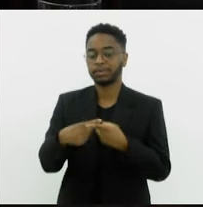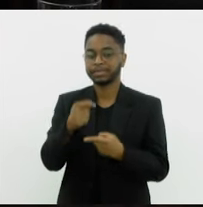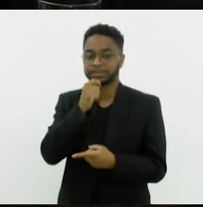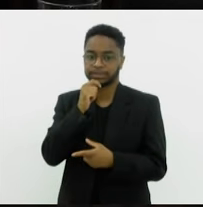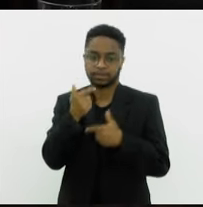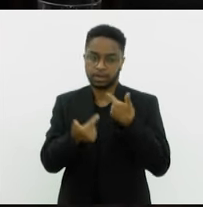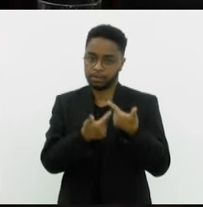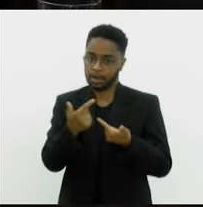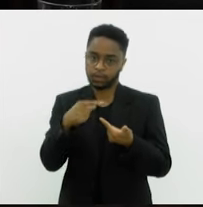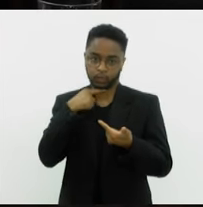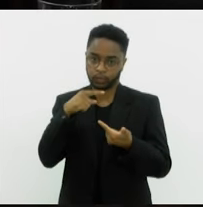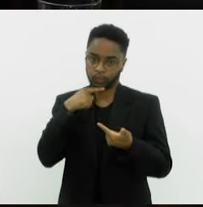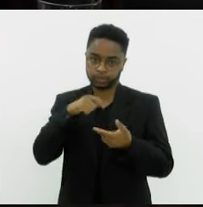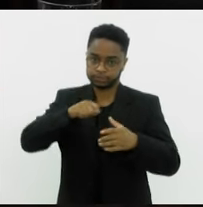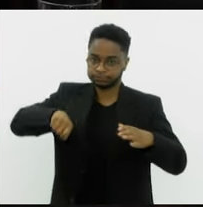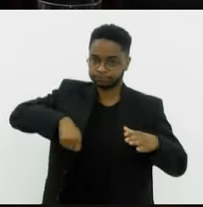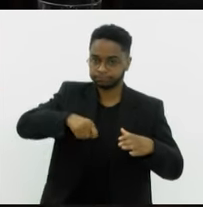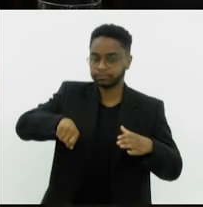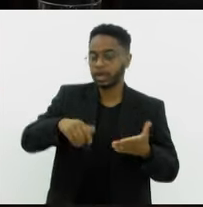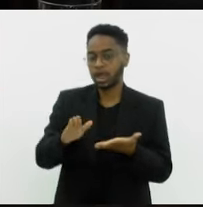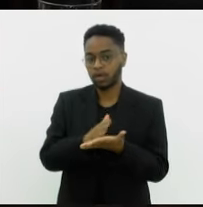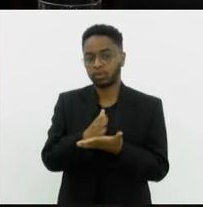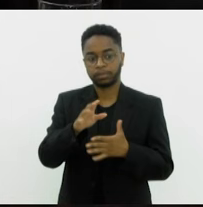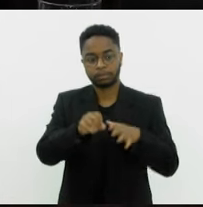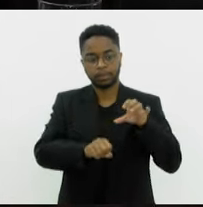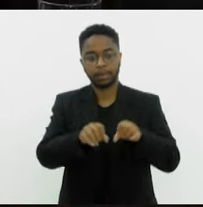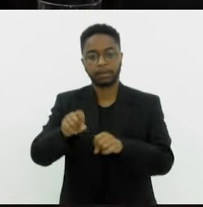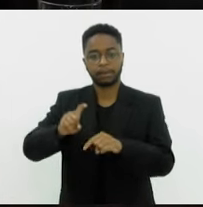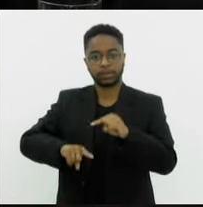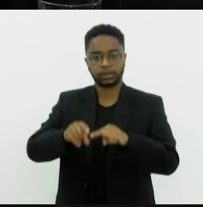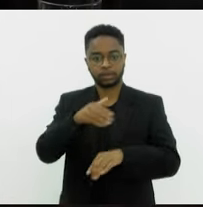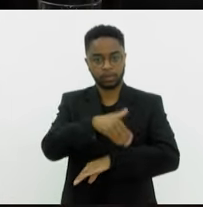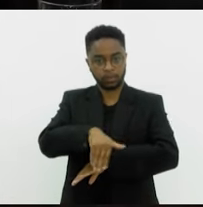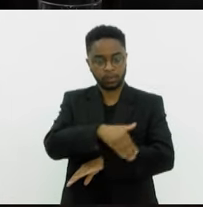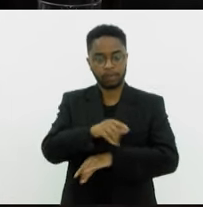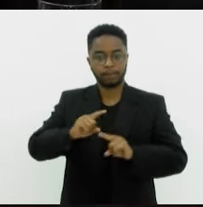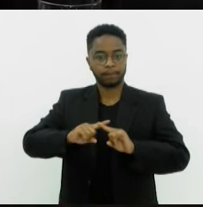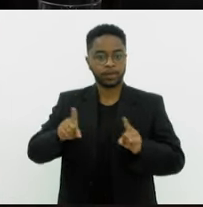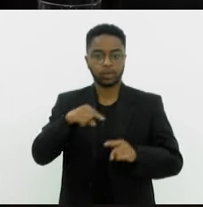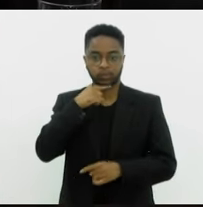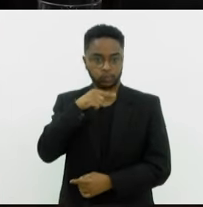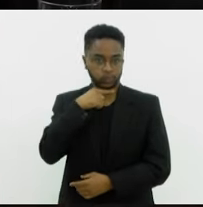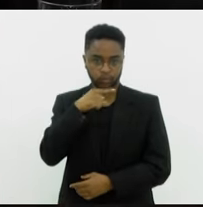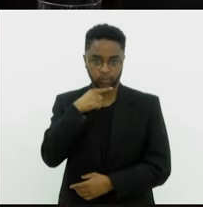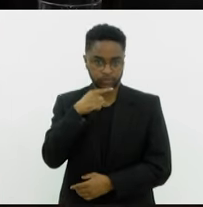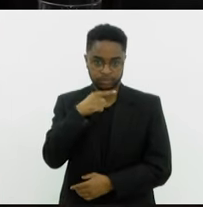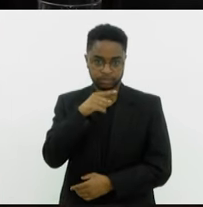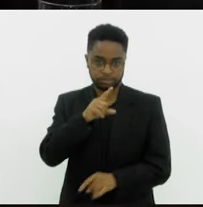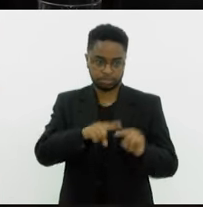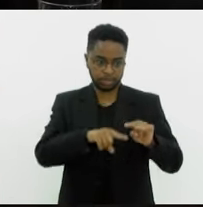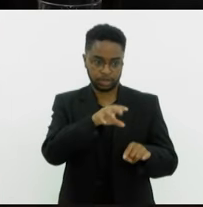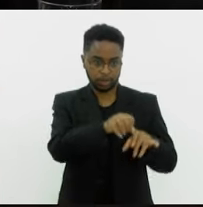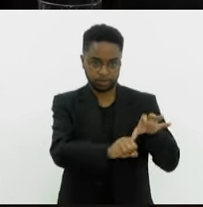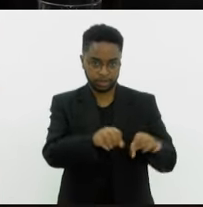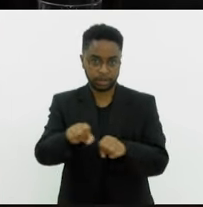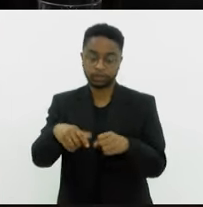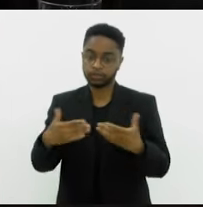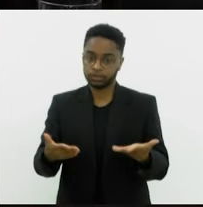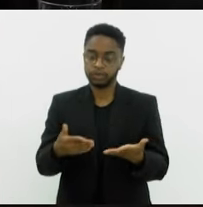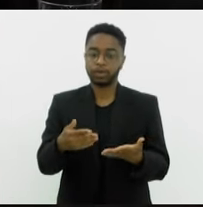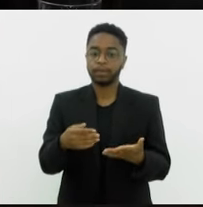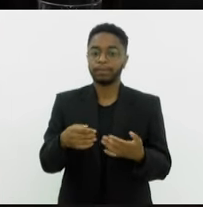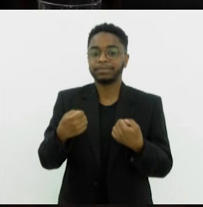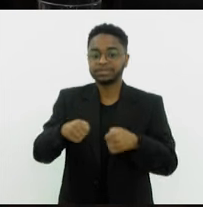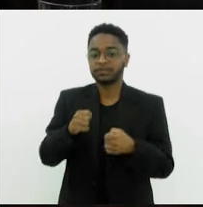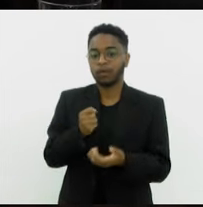fazer. Muitos eram catadores e não conseguiam aquele recurso para comprar